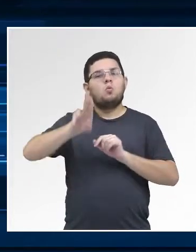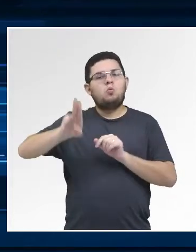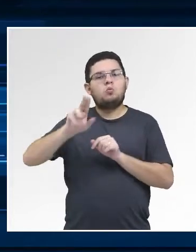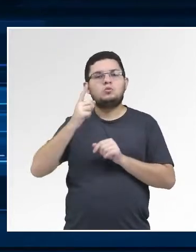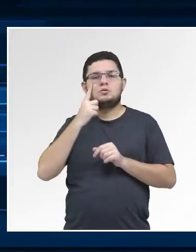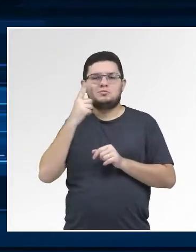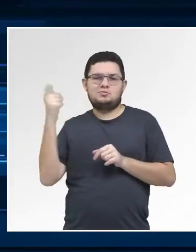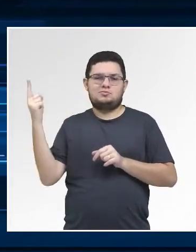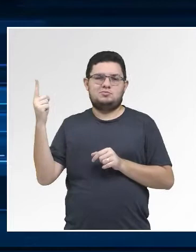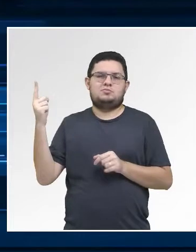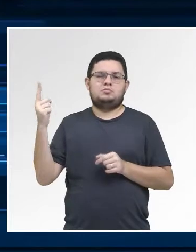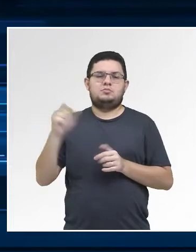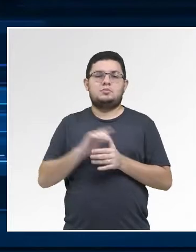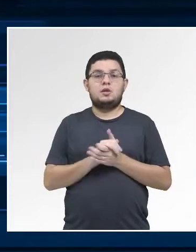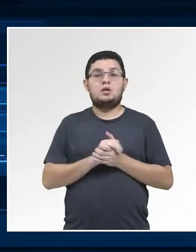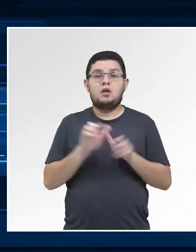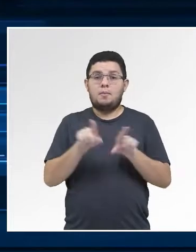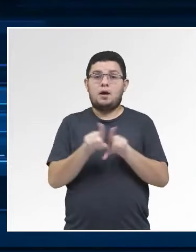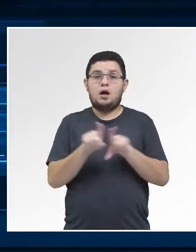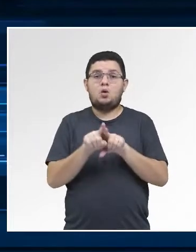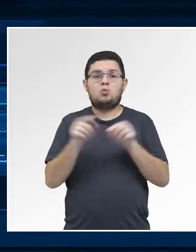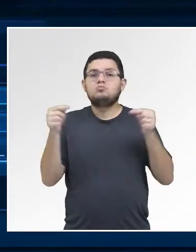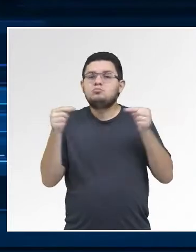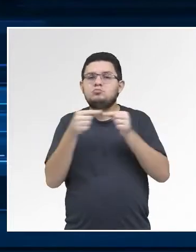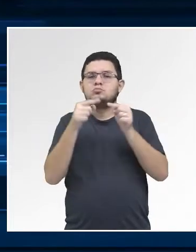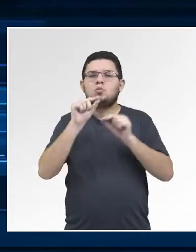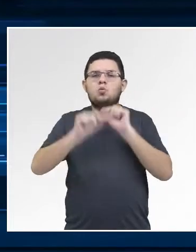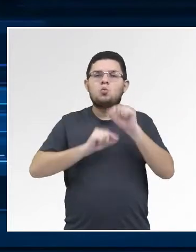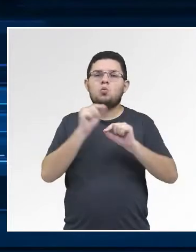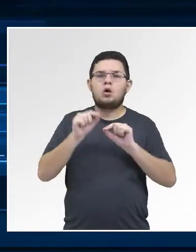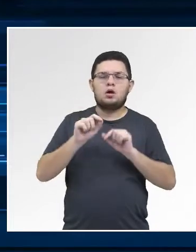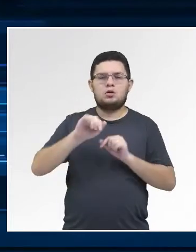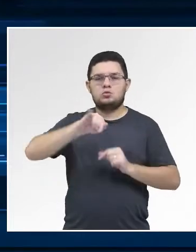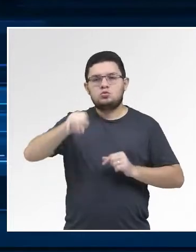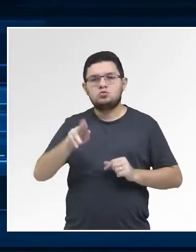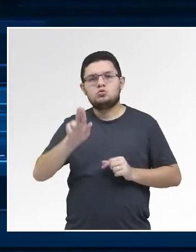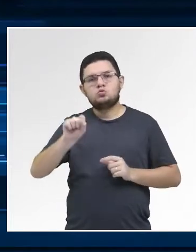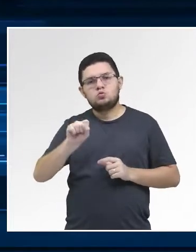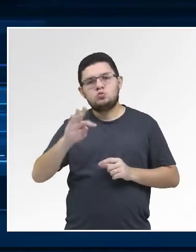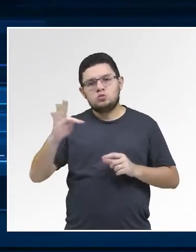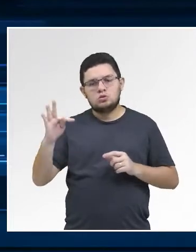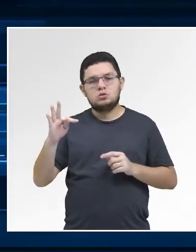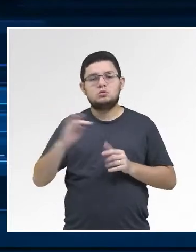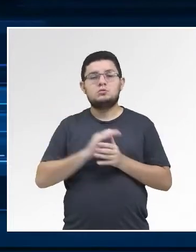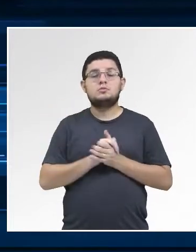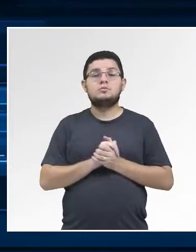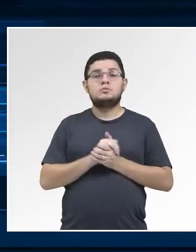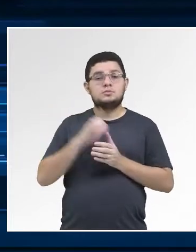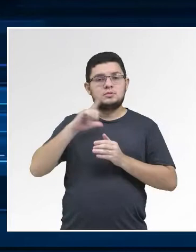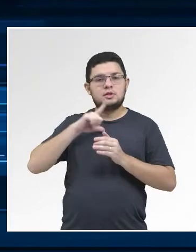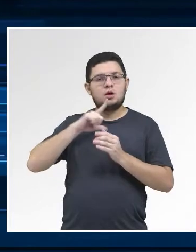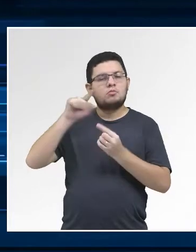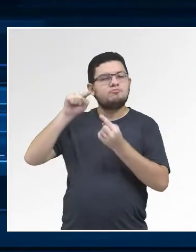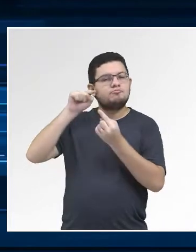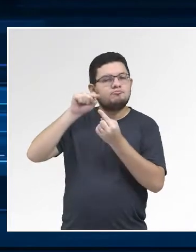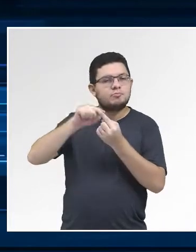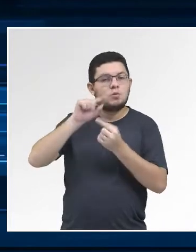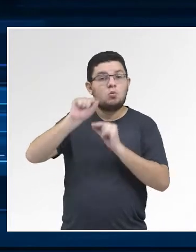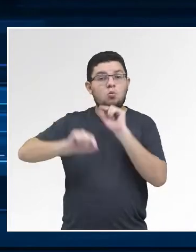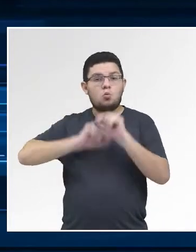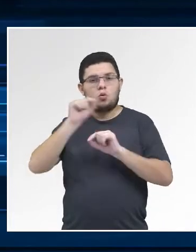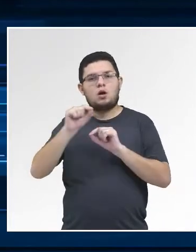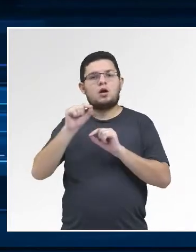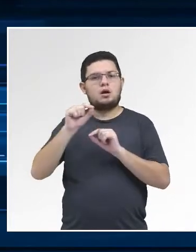com a combinação do just, né, com esse advérbio, ele dá uma ideia que essa situação,